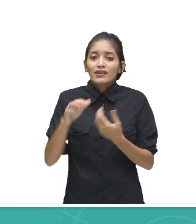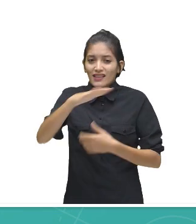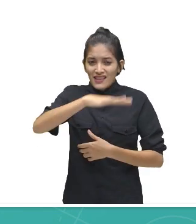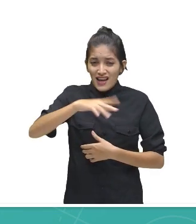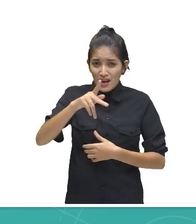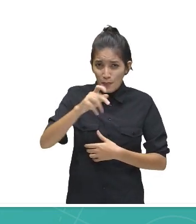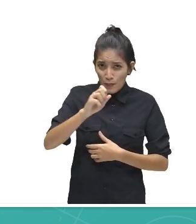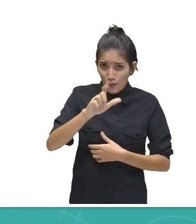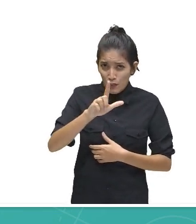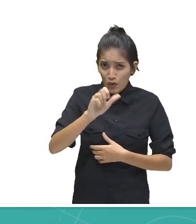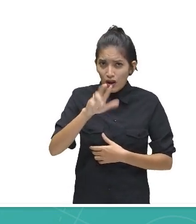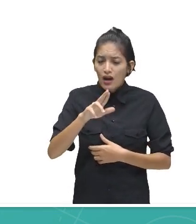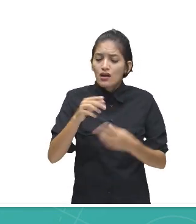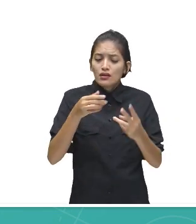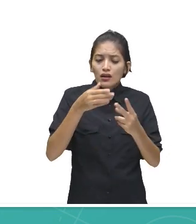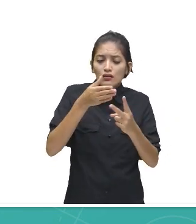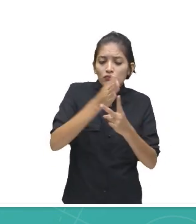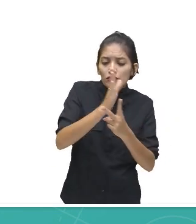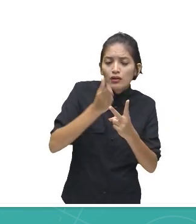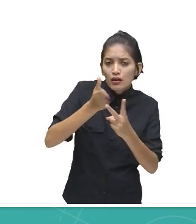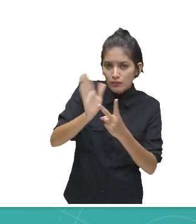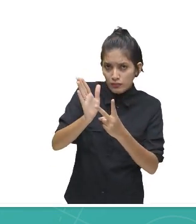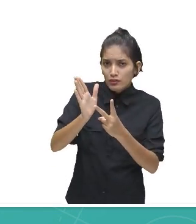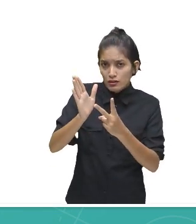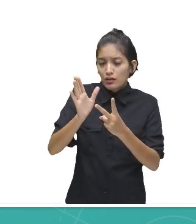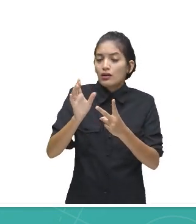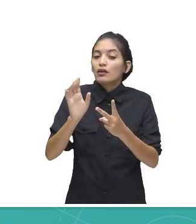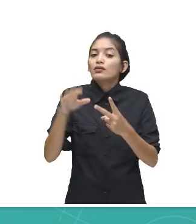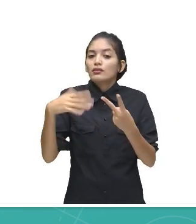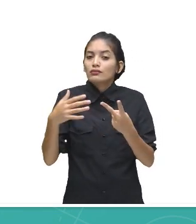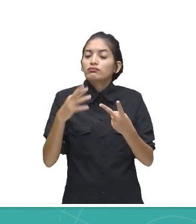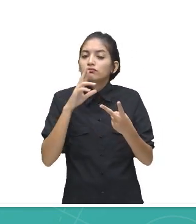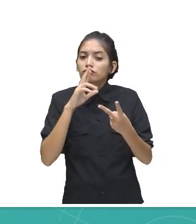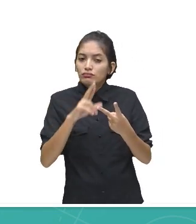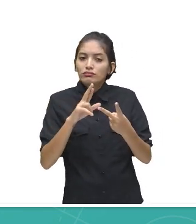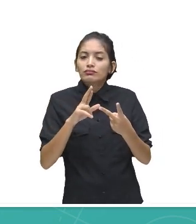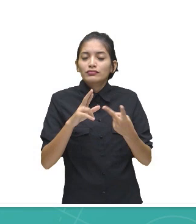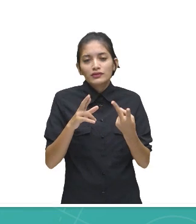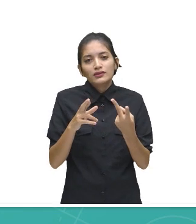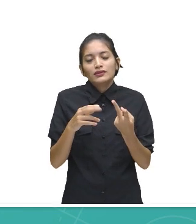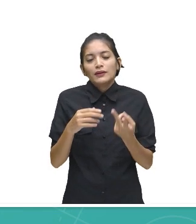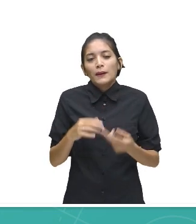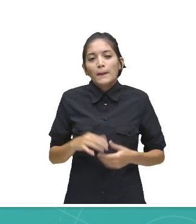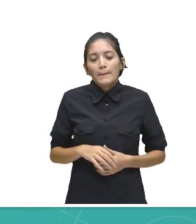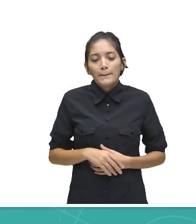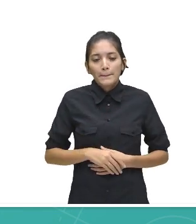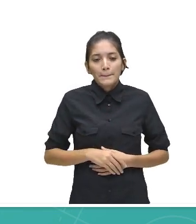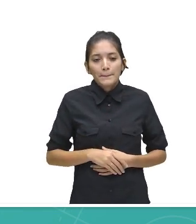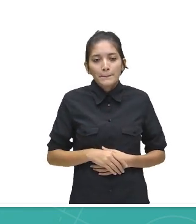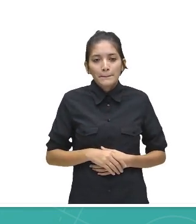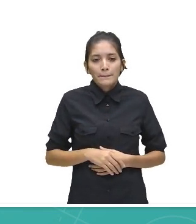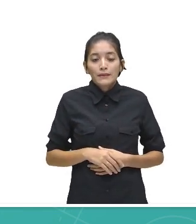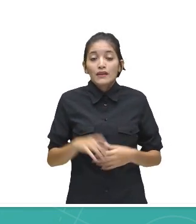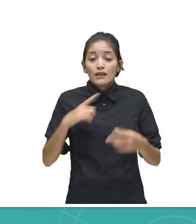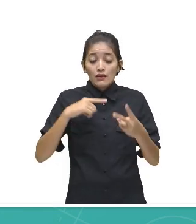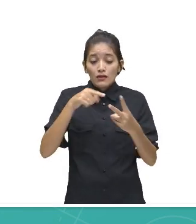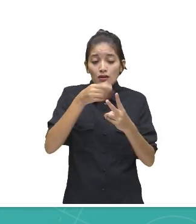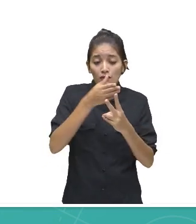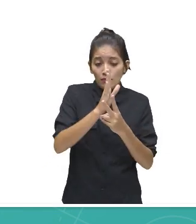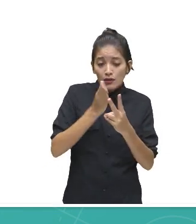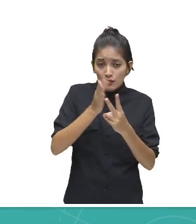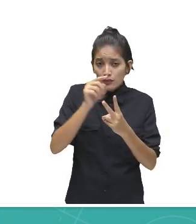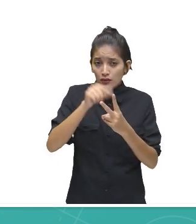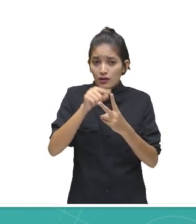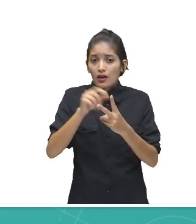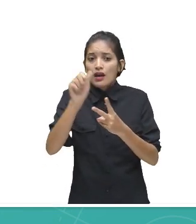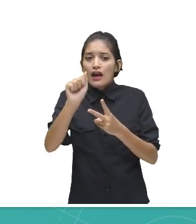zonas polares. Olha essa atividade aí mesmo, é para a gente, né, ir dormir feliz, né? Zona Ártica, né, que fica